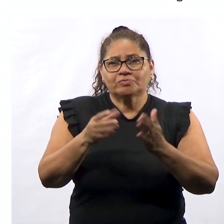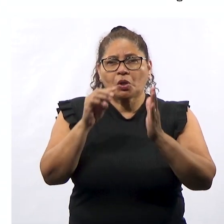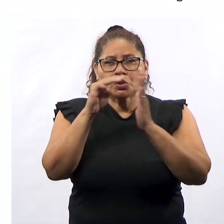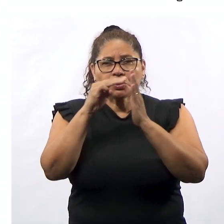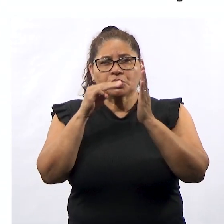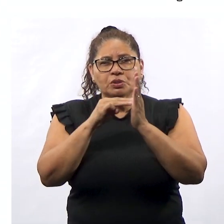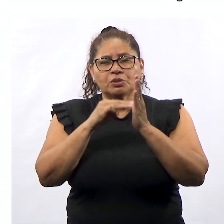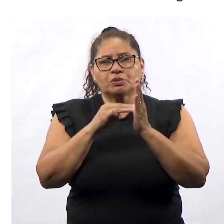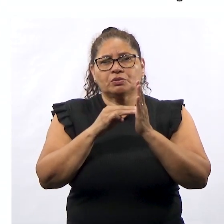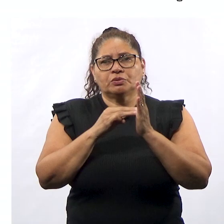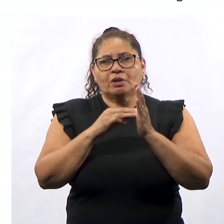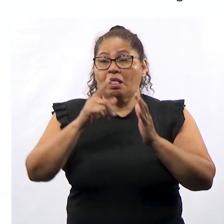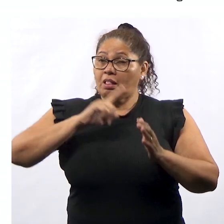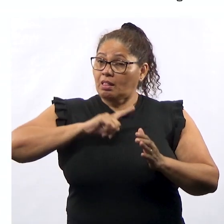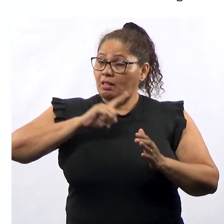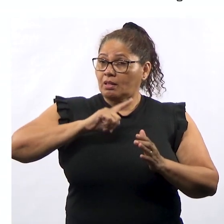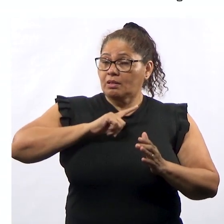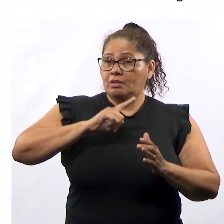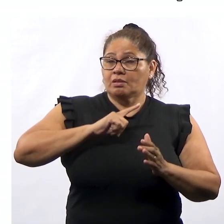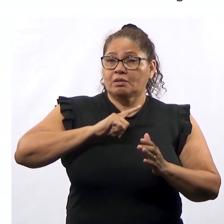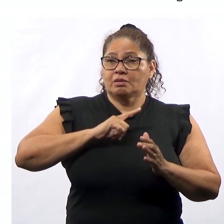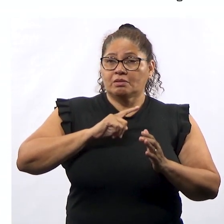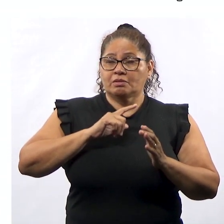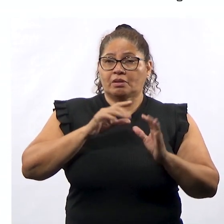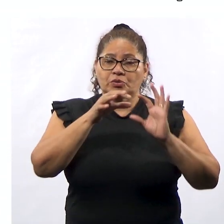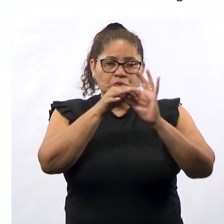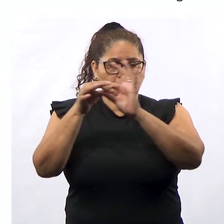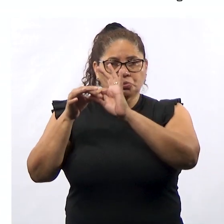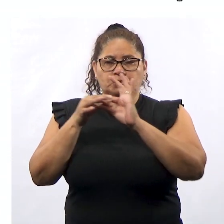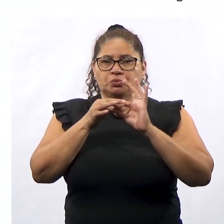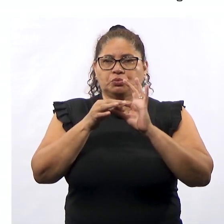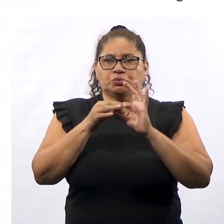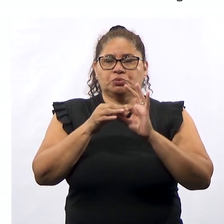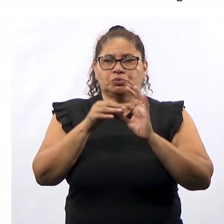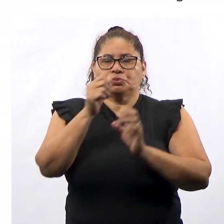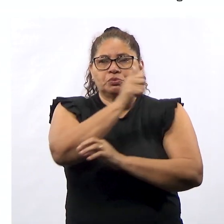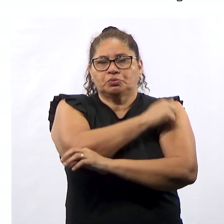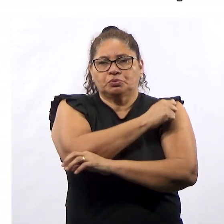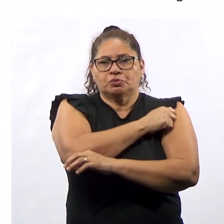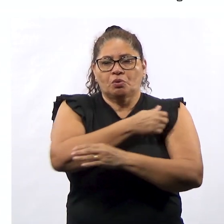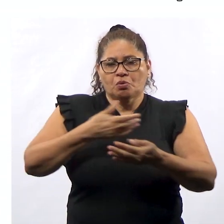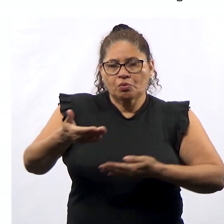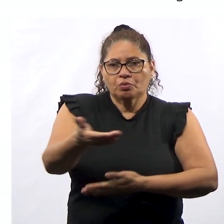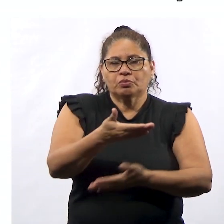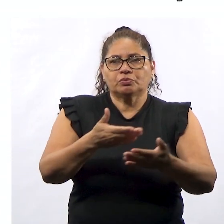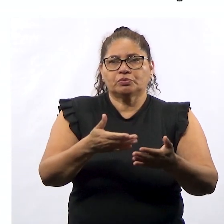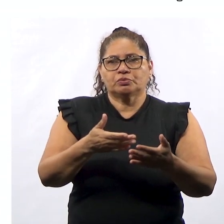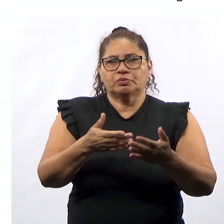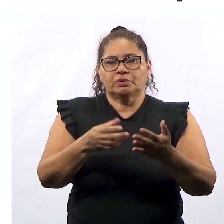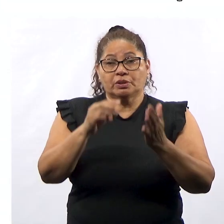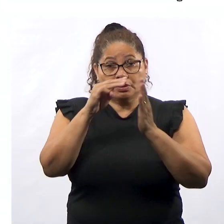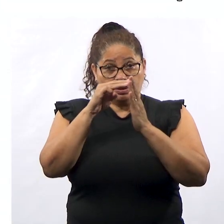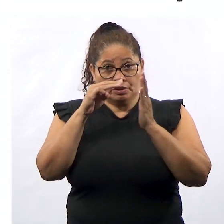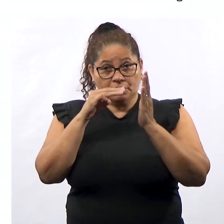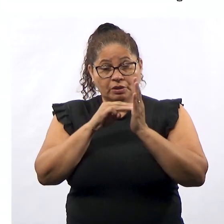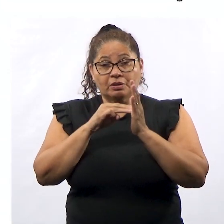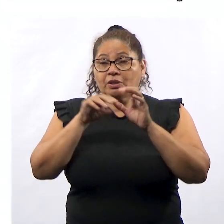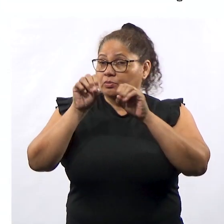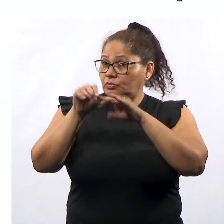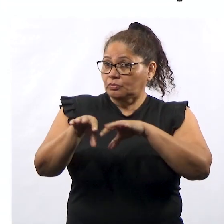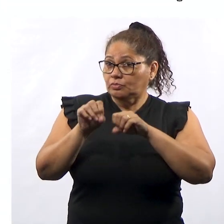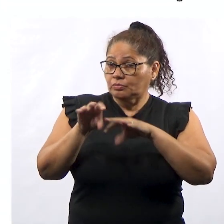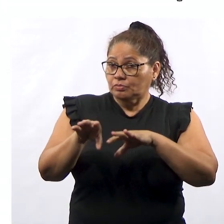conteúdo possui com o contexto dos meus alunos? E qual é a relação que aquele conteúdo que eu não